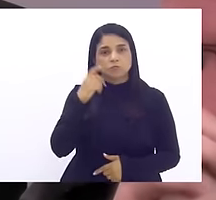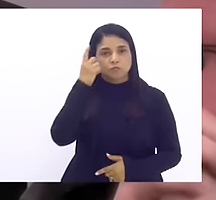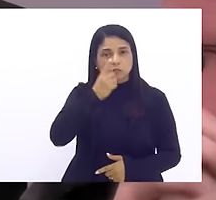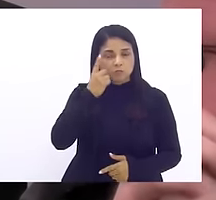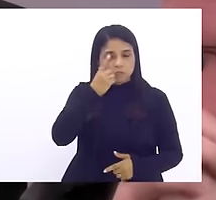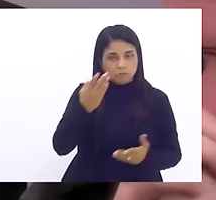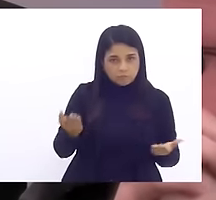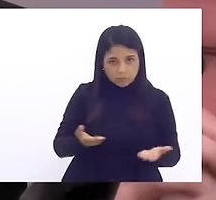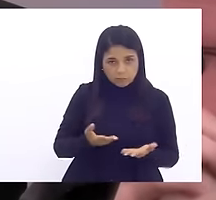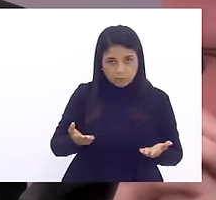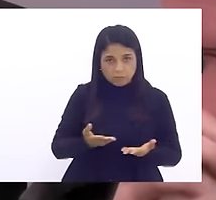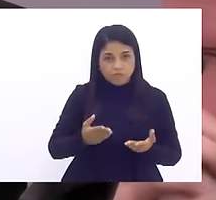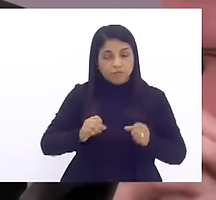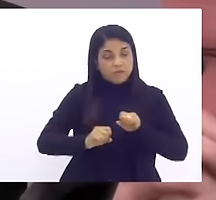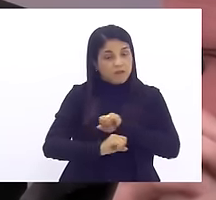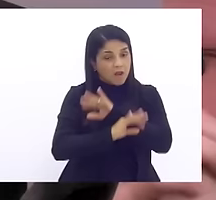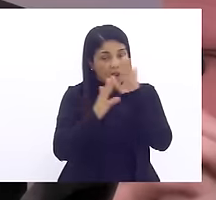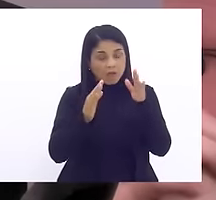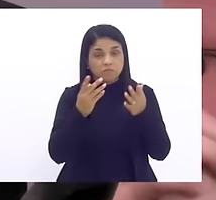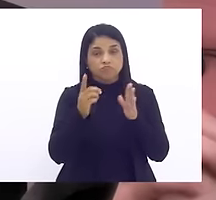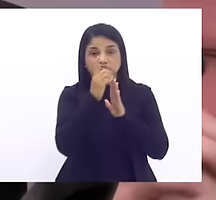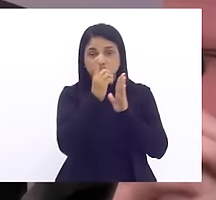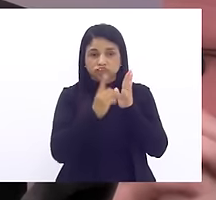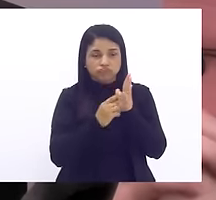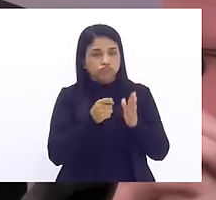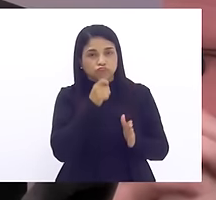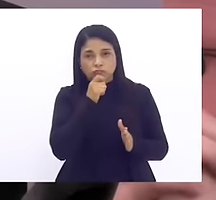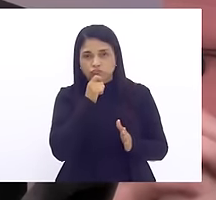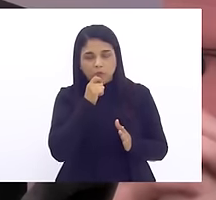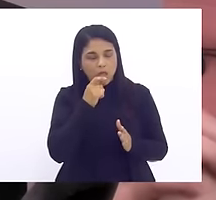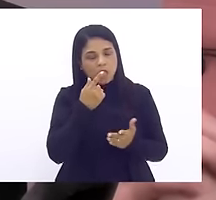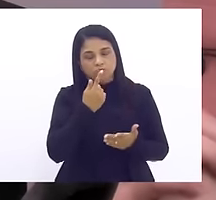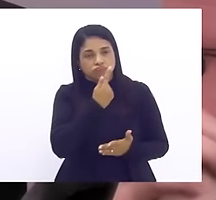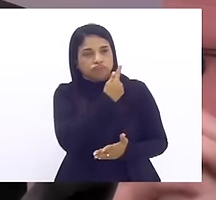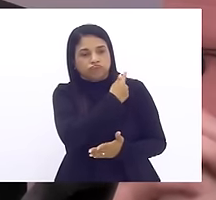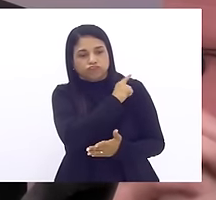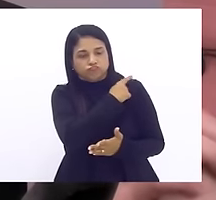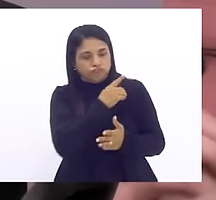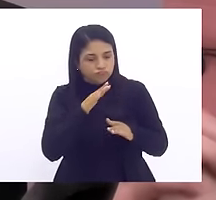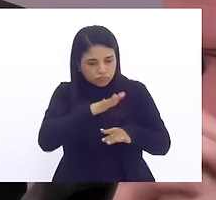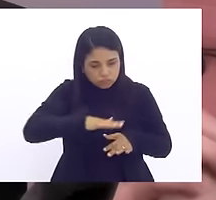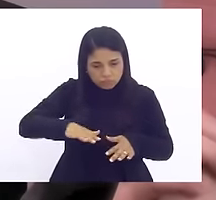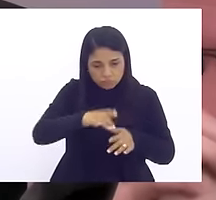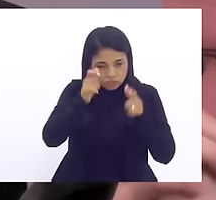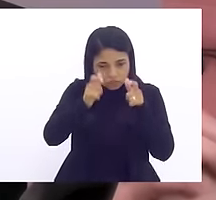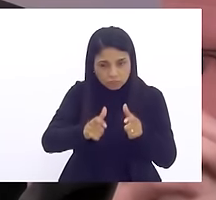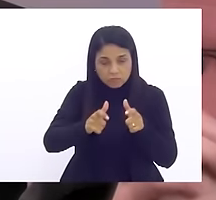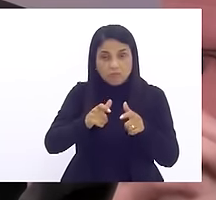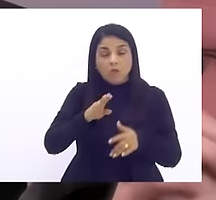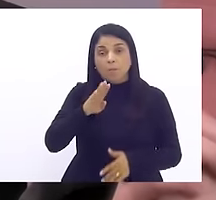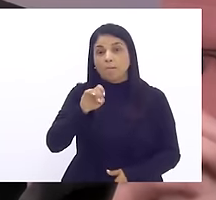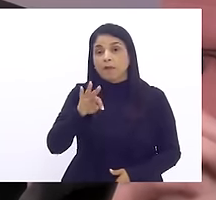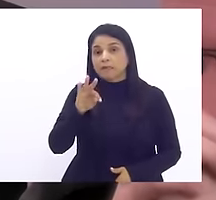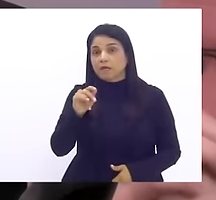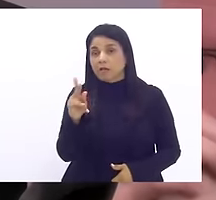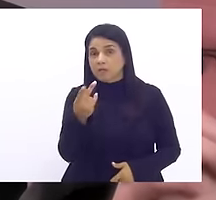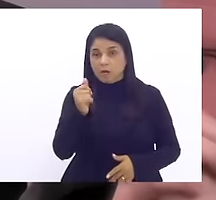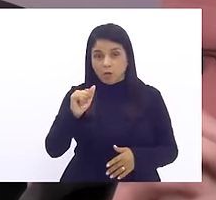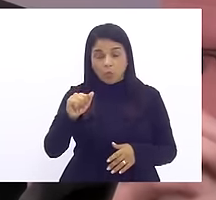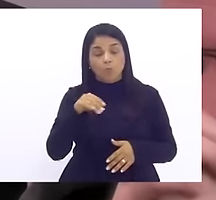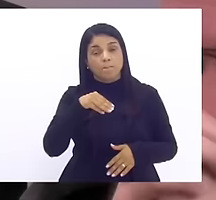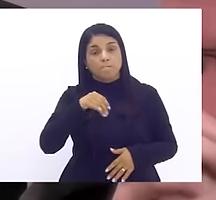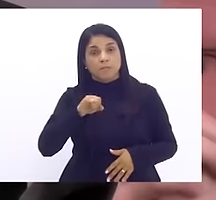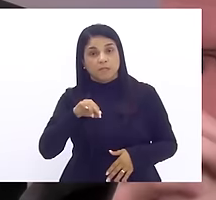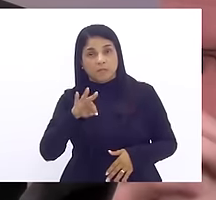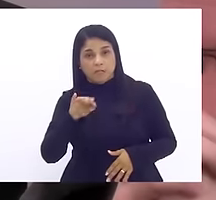clareza hoje o Detran não tem gerencia sobre o local que vai ter operação são drenagem pra Polícia Militar vai pro batalhão o Batalhão envia o local